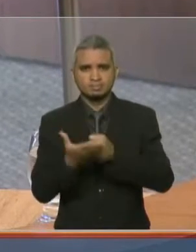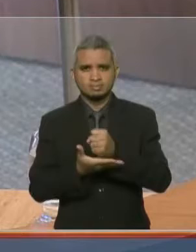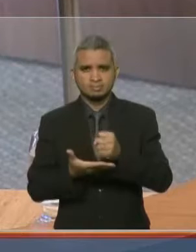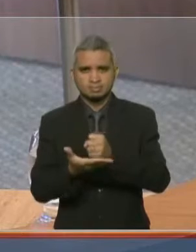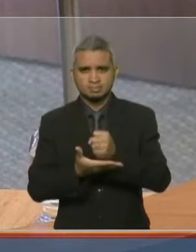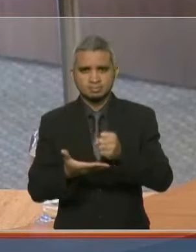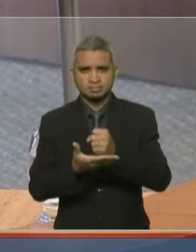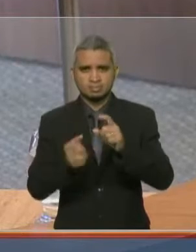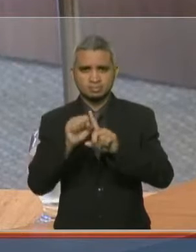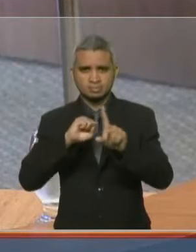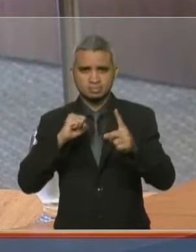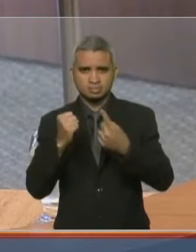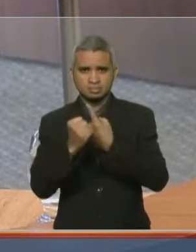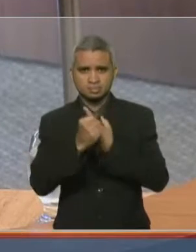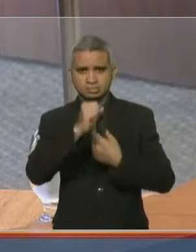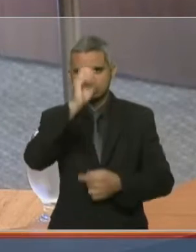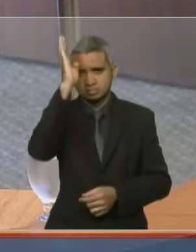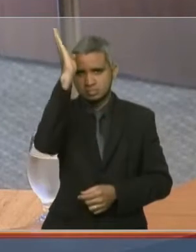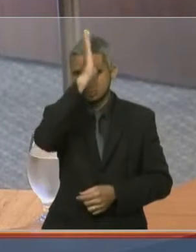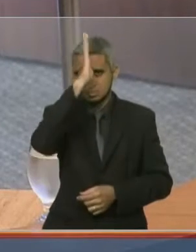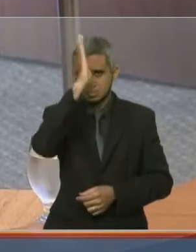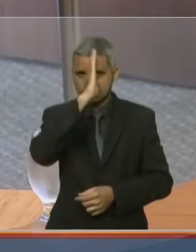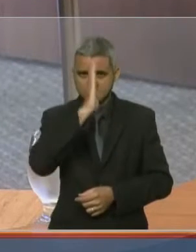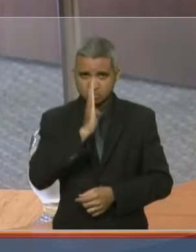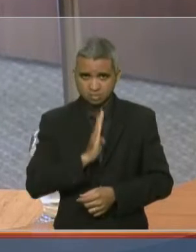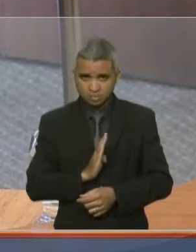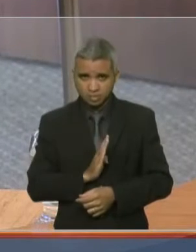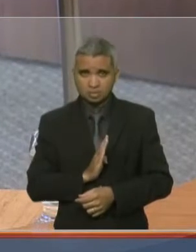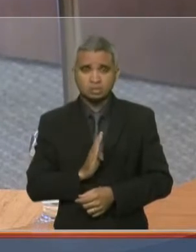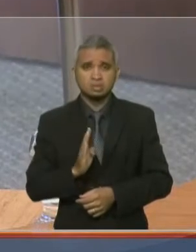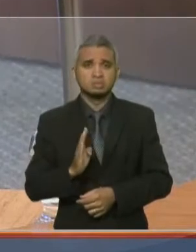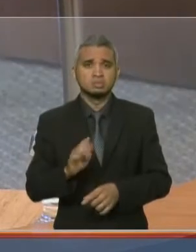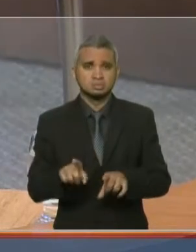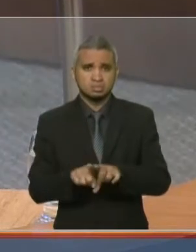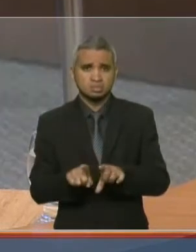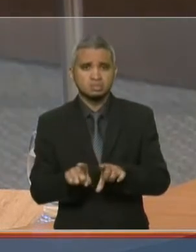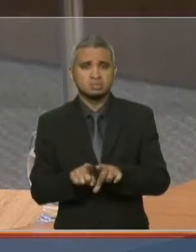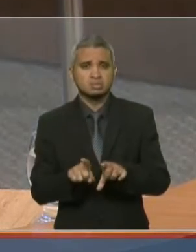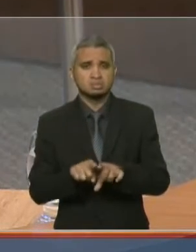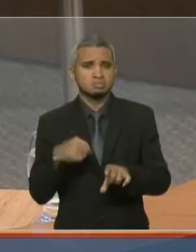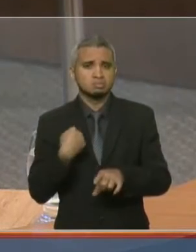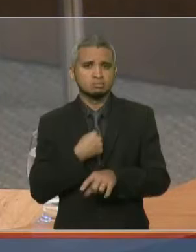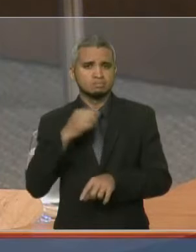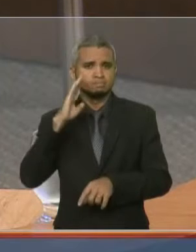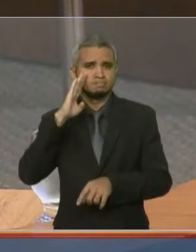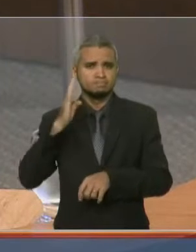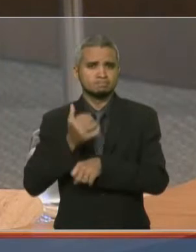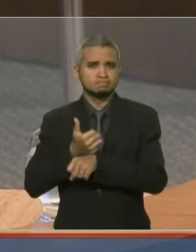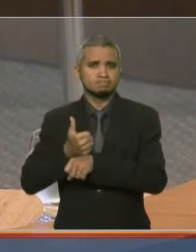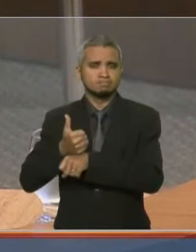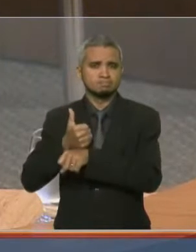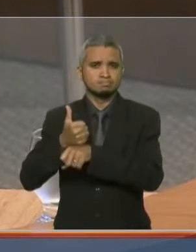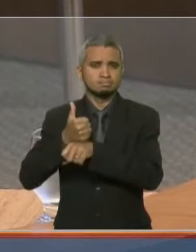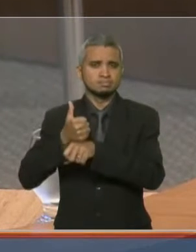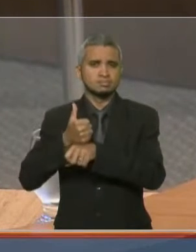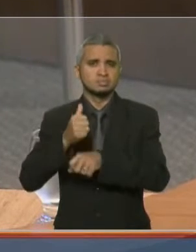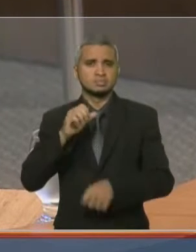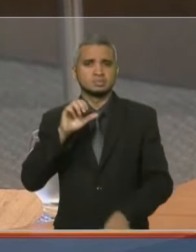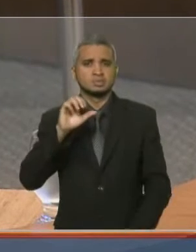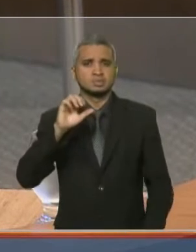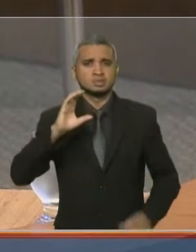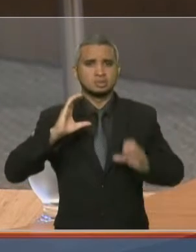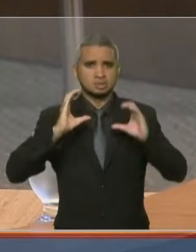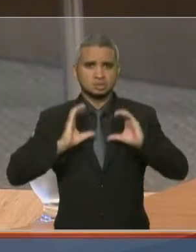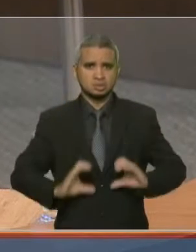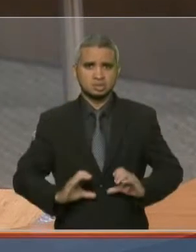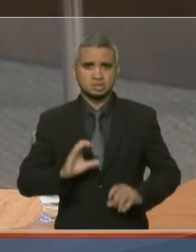sociedade brasileira, em vista de uma cidadania soberana. É bom que a gente entenda também, e isso